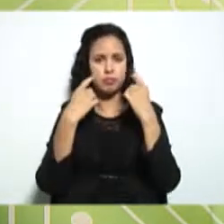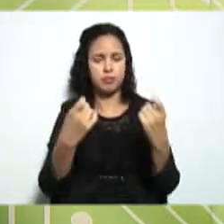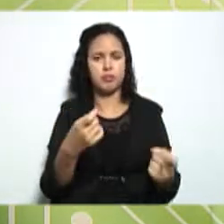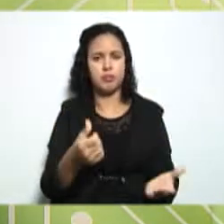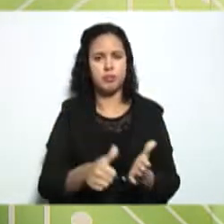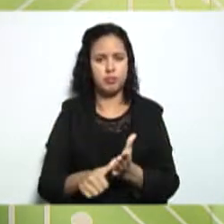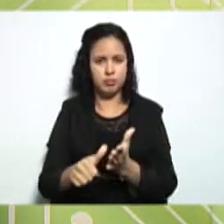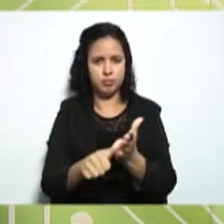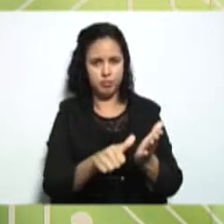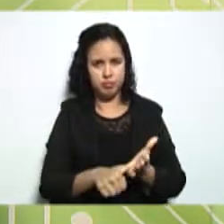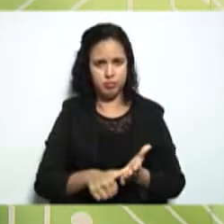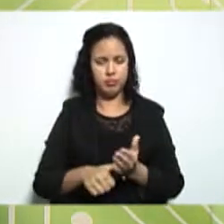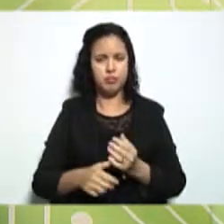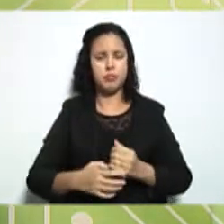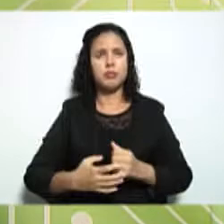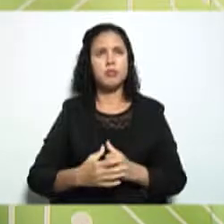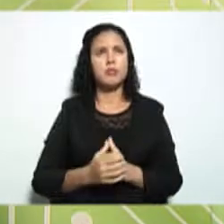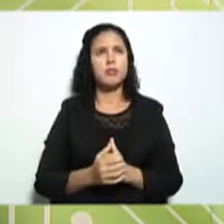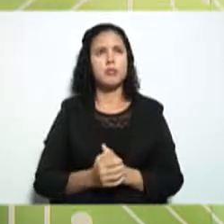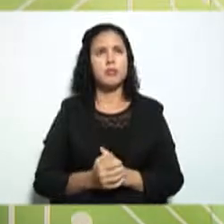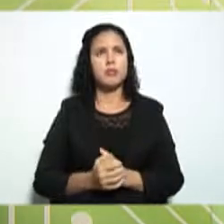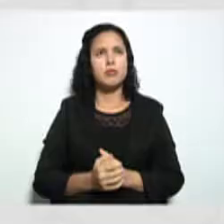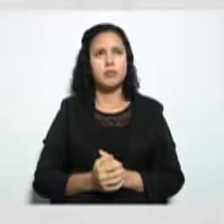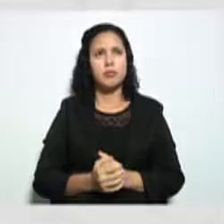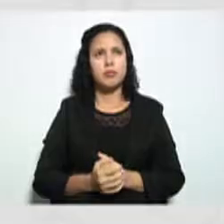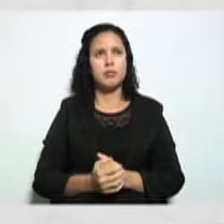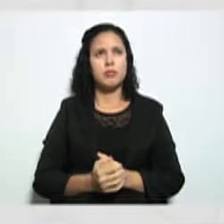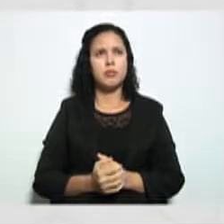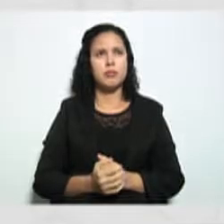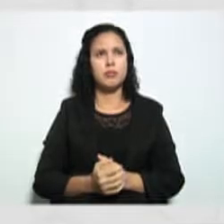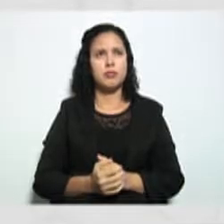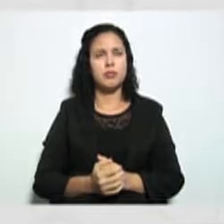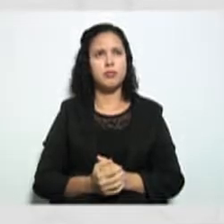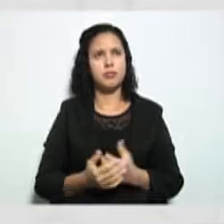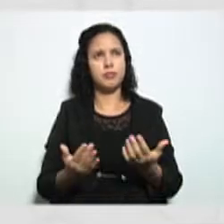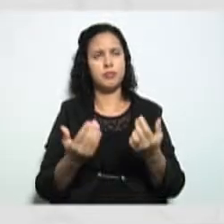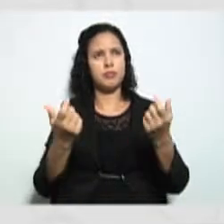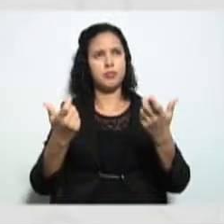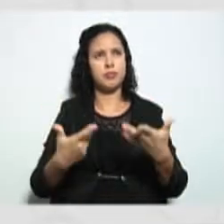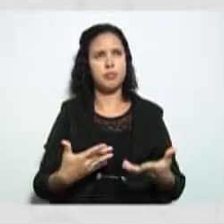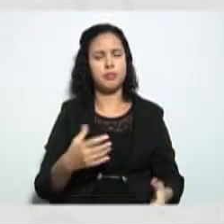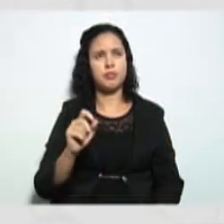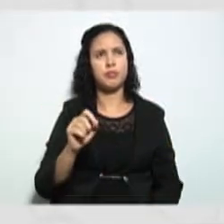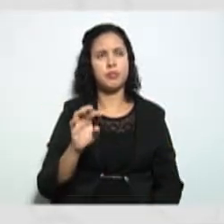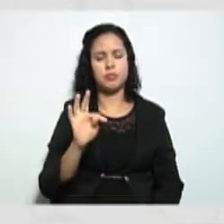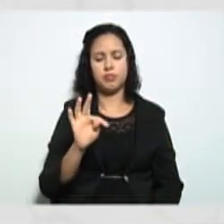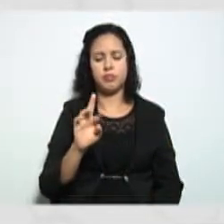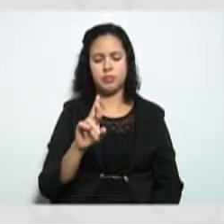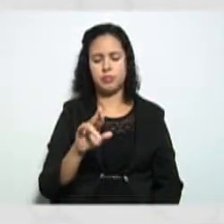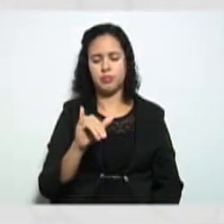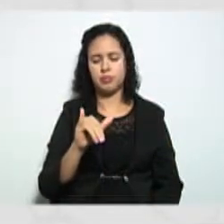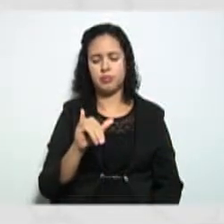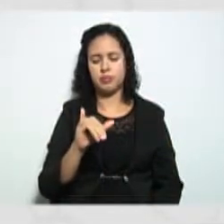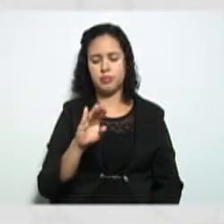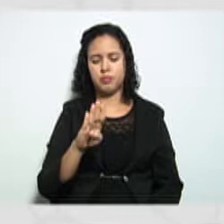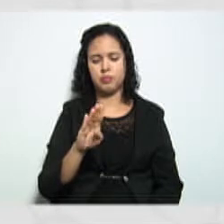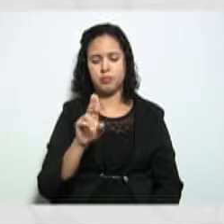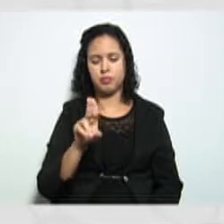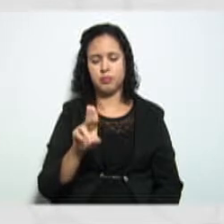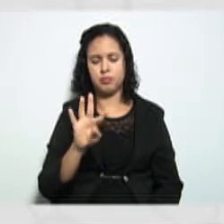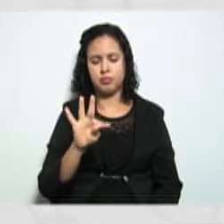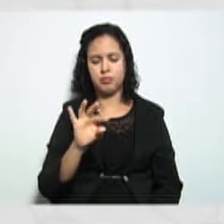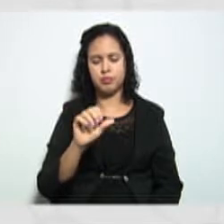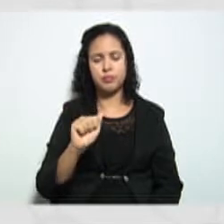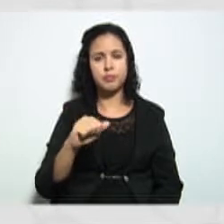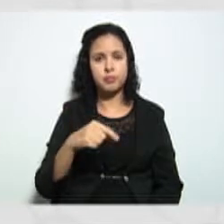capacitar. Vamos continuar um pouquinho mais. Vamos falar um pouquinho sobre a tributação. A gente sabe que existem alguns impostos, tributos e taxas de uma